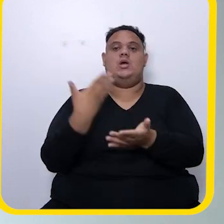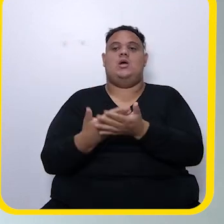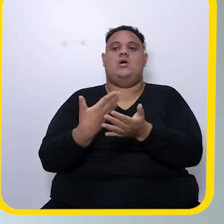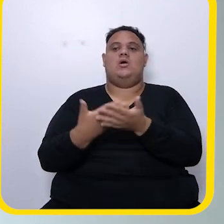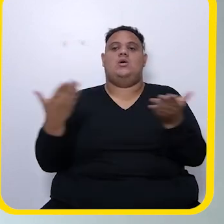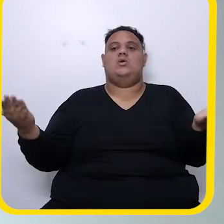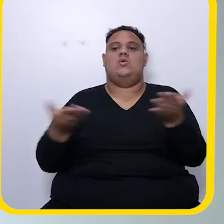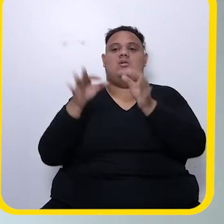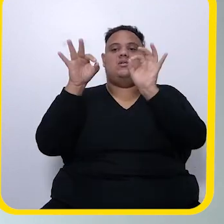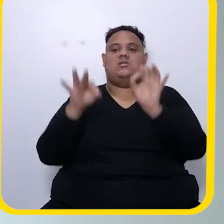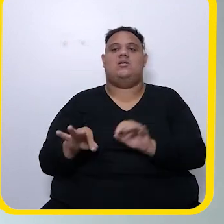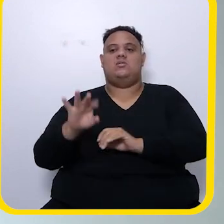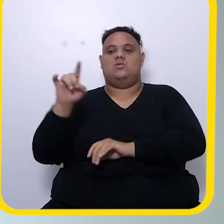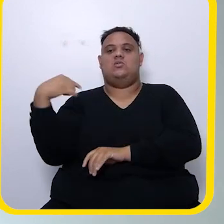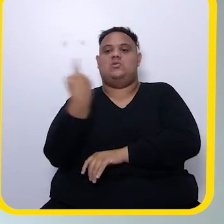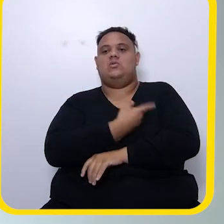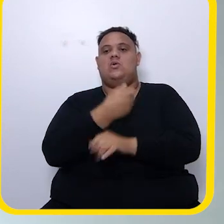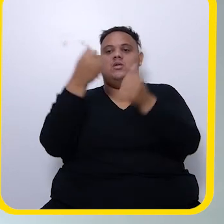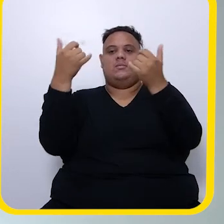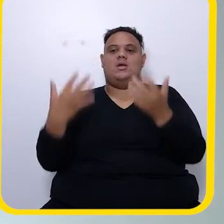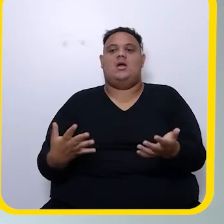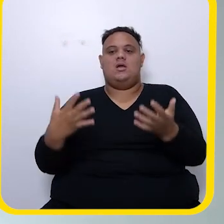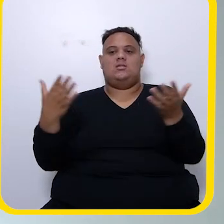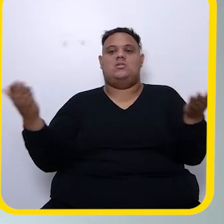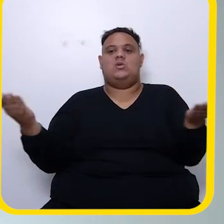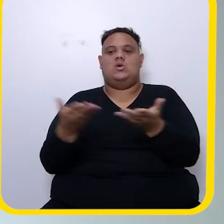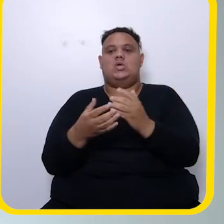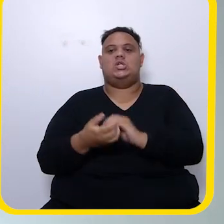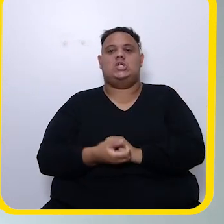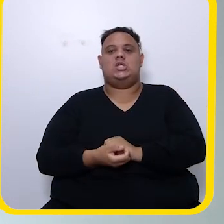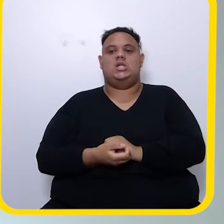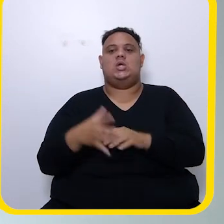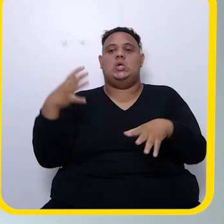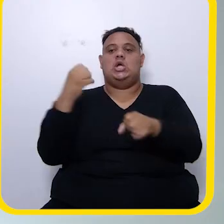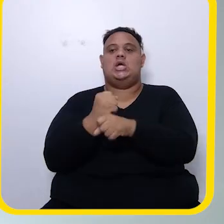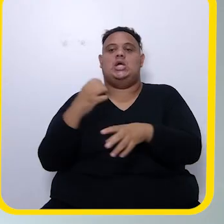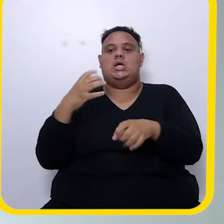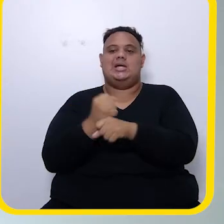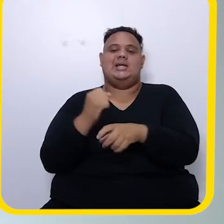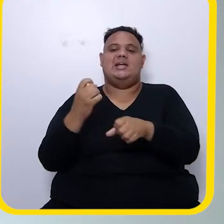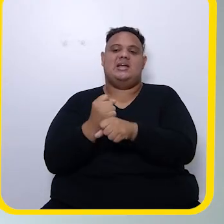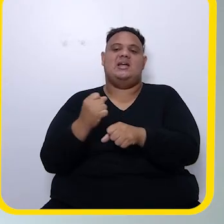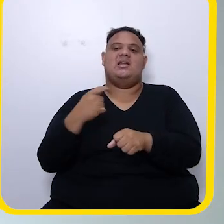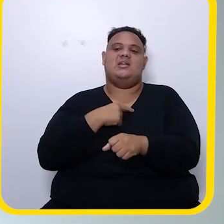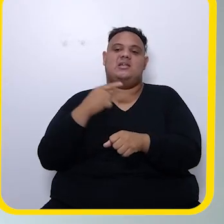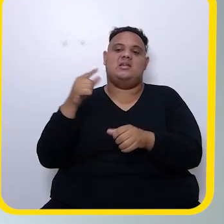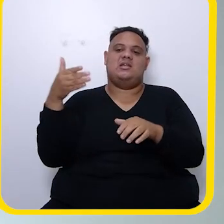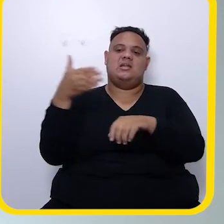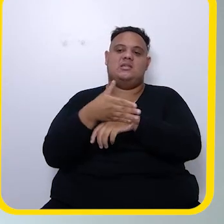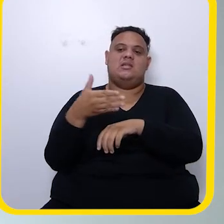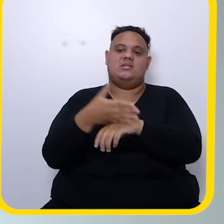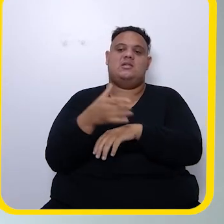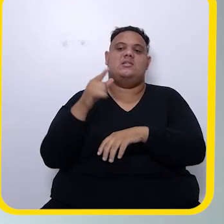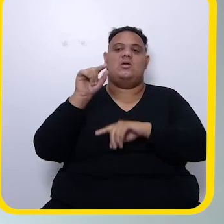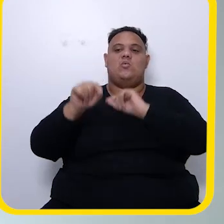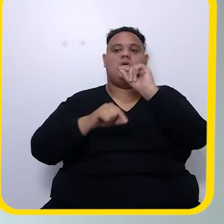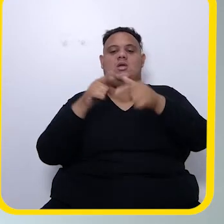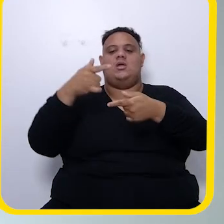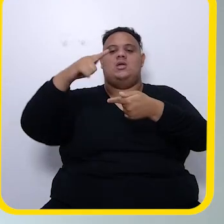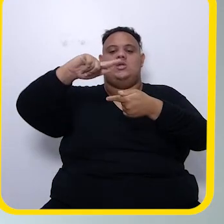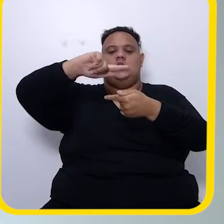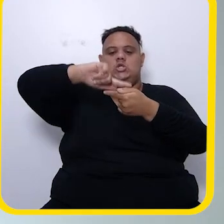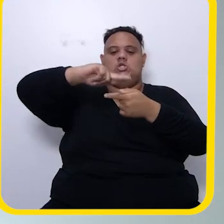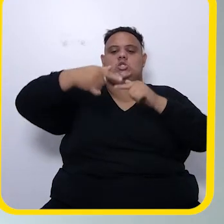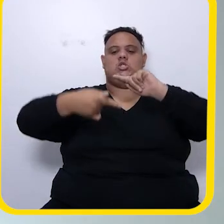aula de hoje, e a gente vai dar uma pausa aqui nesse monte de cálculos, e aí a gente vai entrar na parte da geometria e